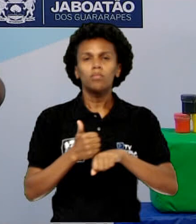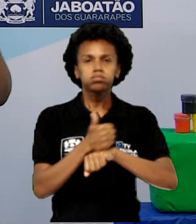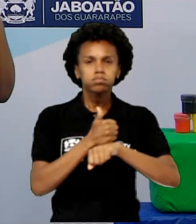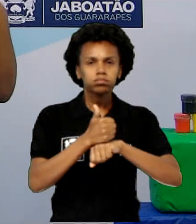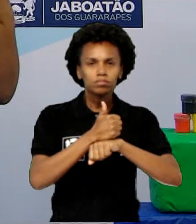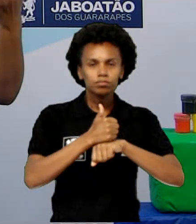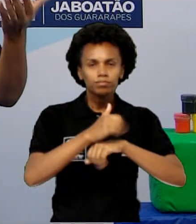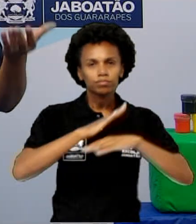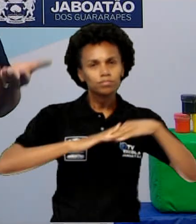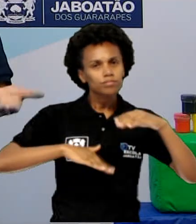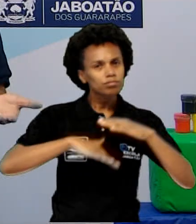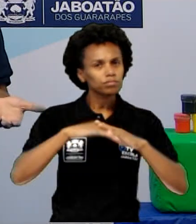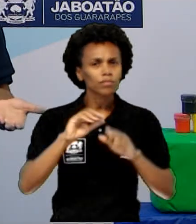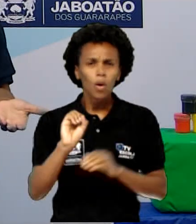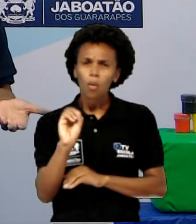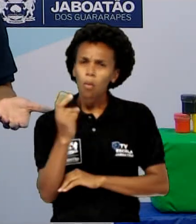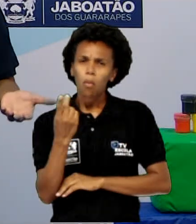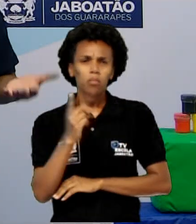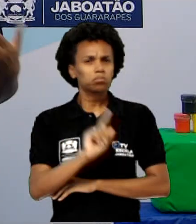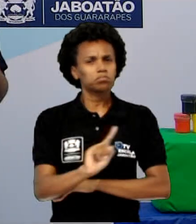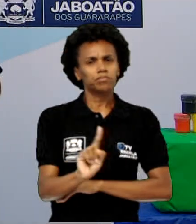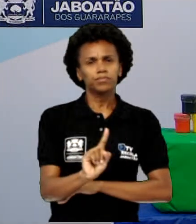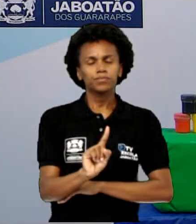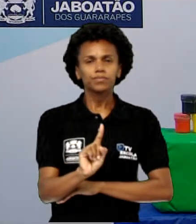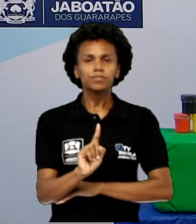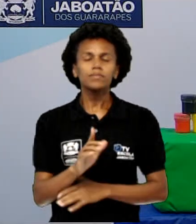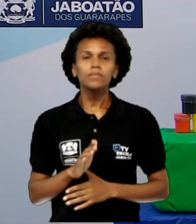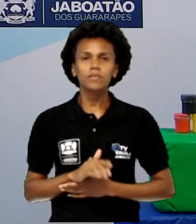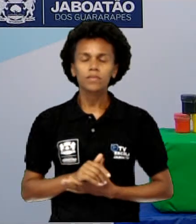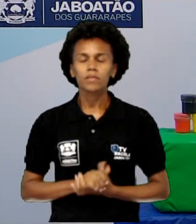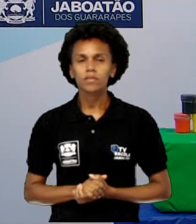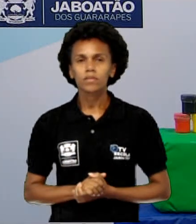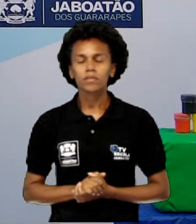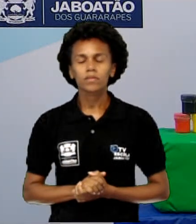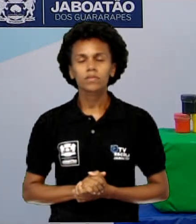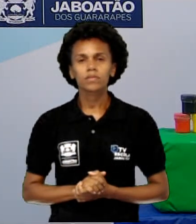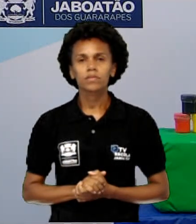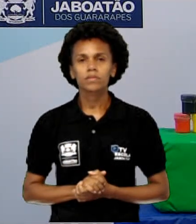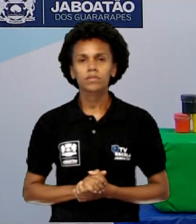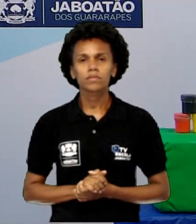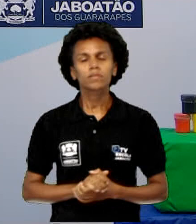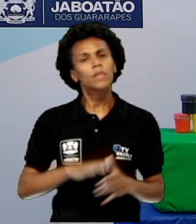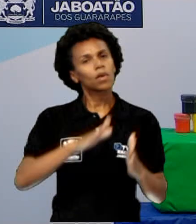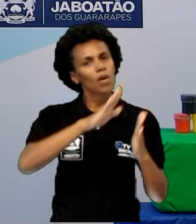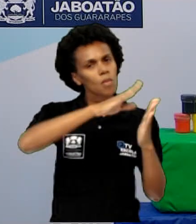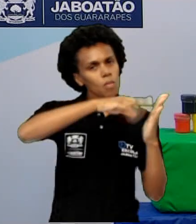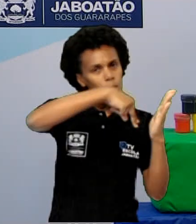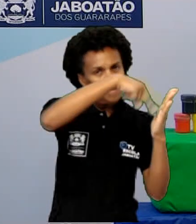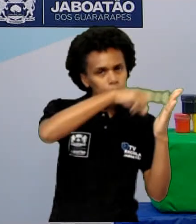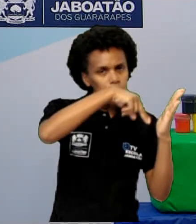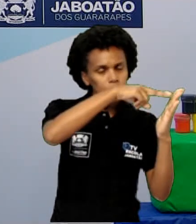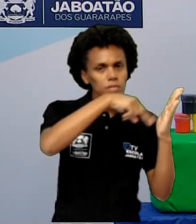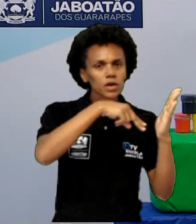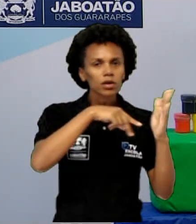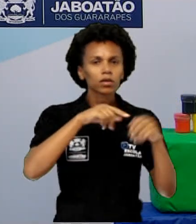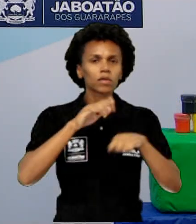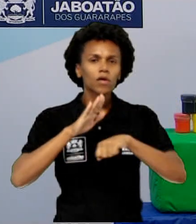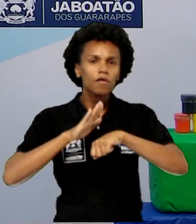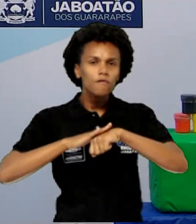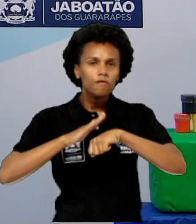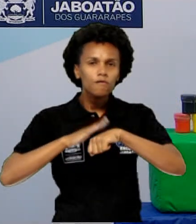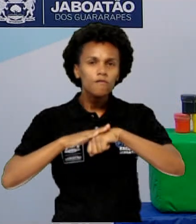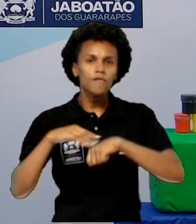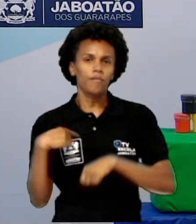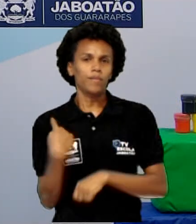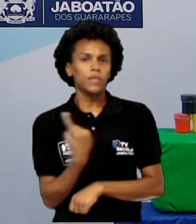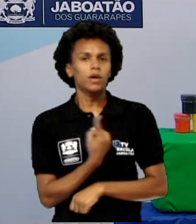pintura se for um artista famoso que fizer. Uma pintura que foi feita por nós, por mim, por vocês aí em casa, também é pintura. Se você usar